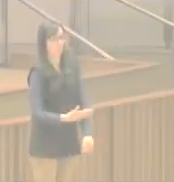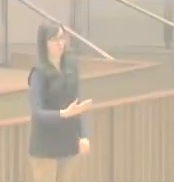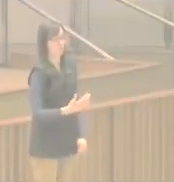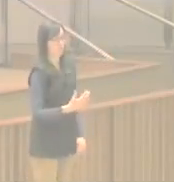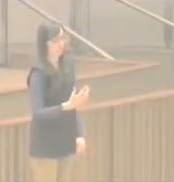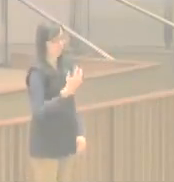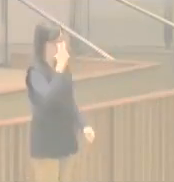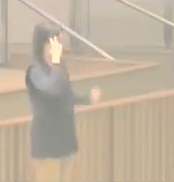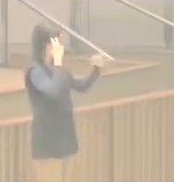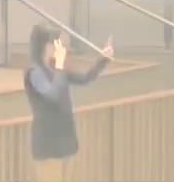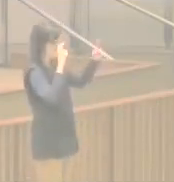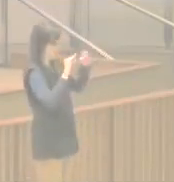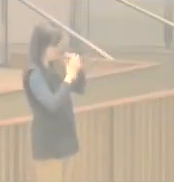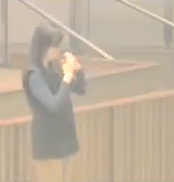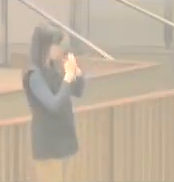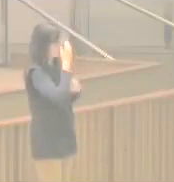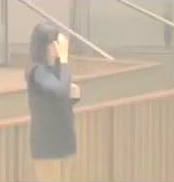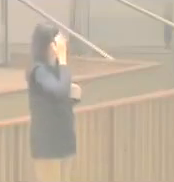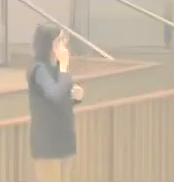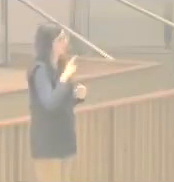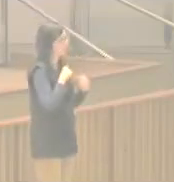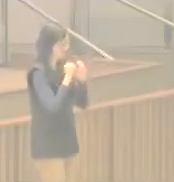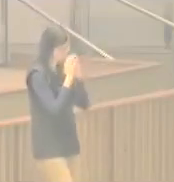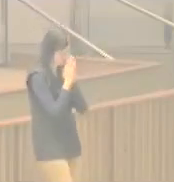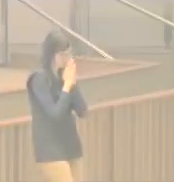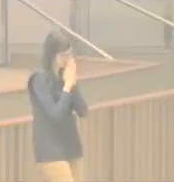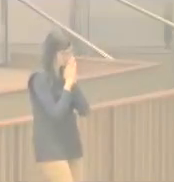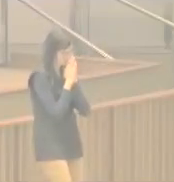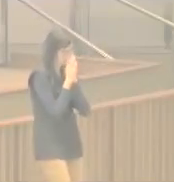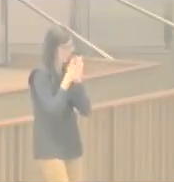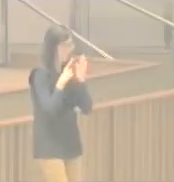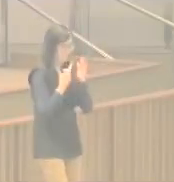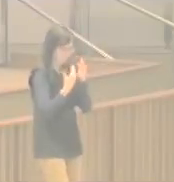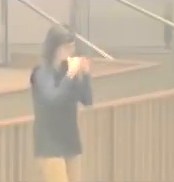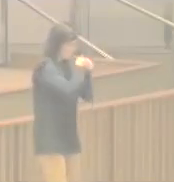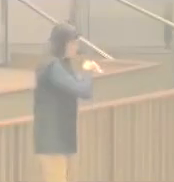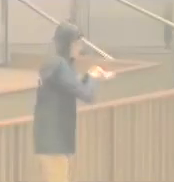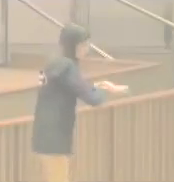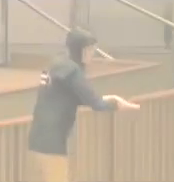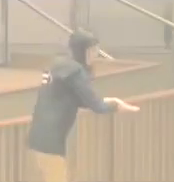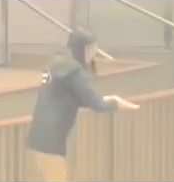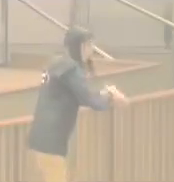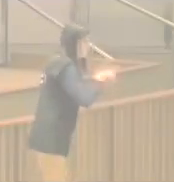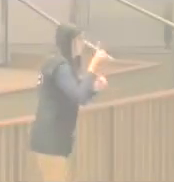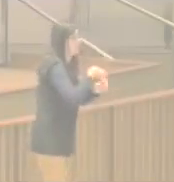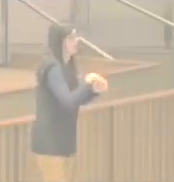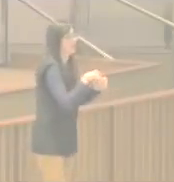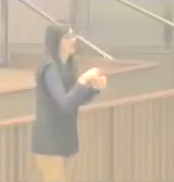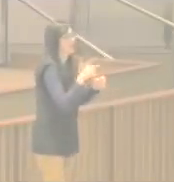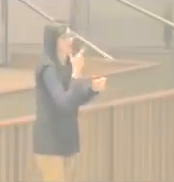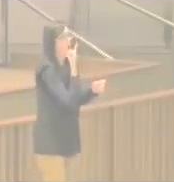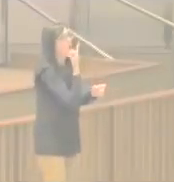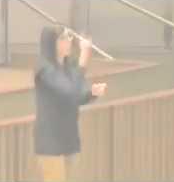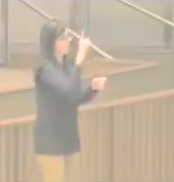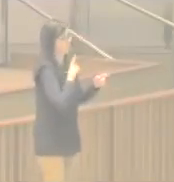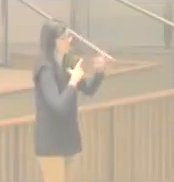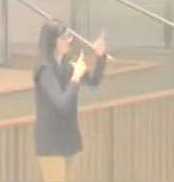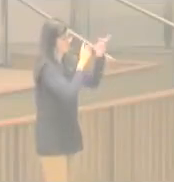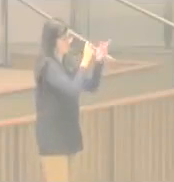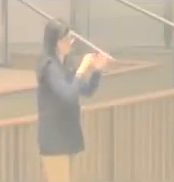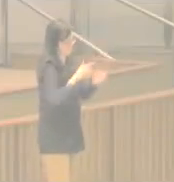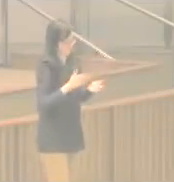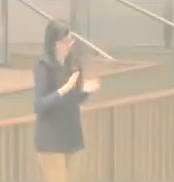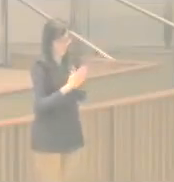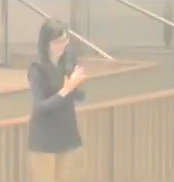guardou essa oração numa tradução do Velho Testamento, nos apêndices da tradução